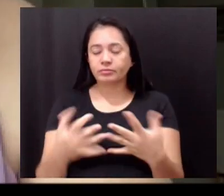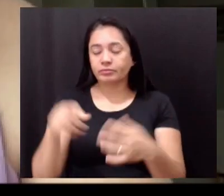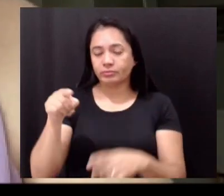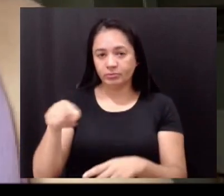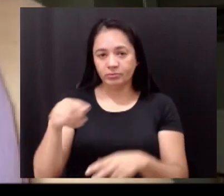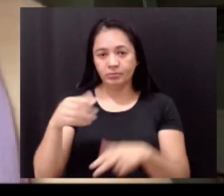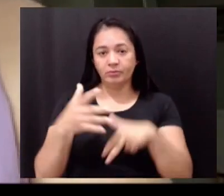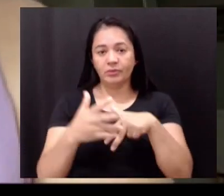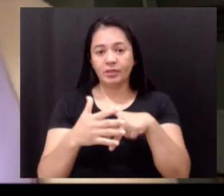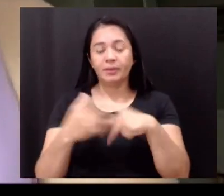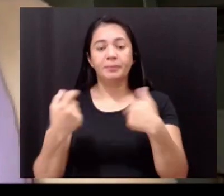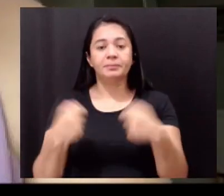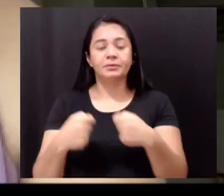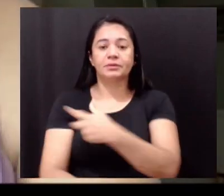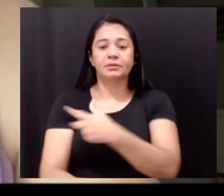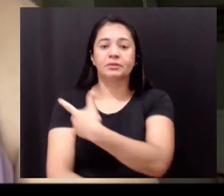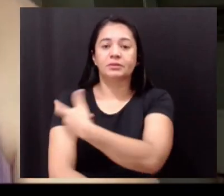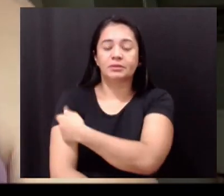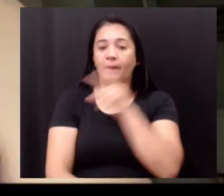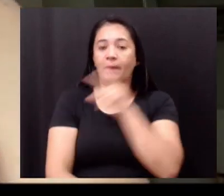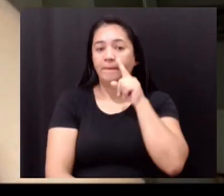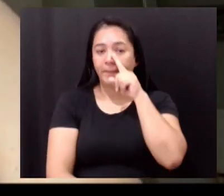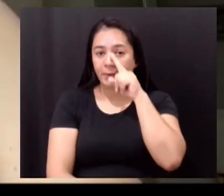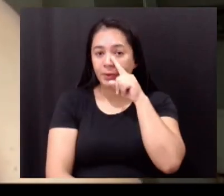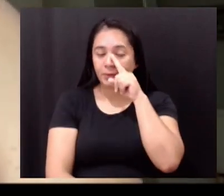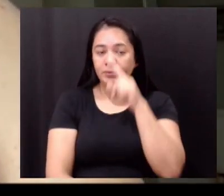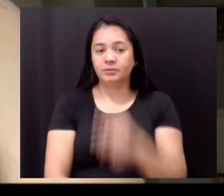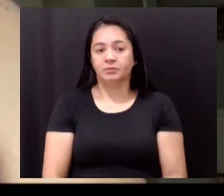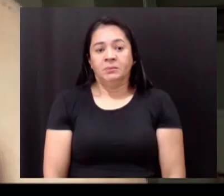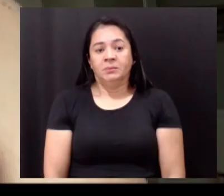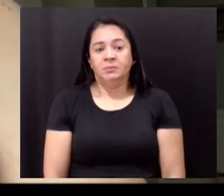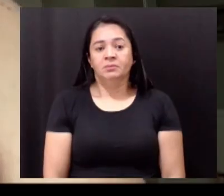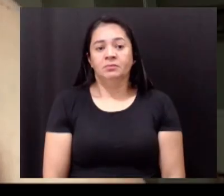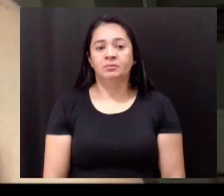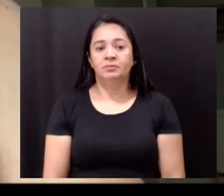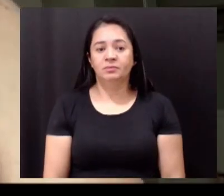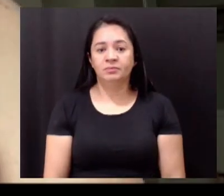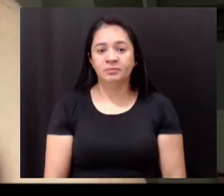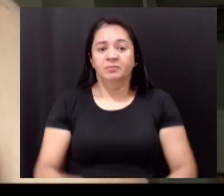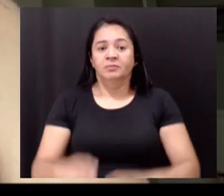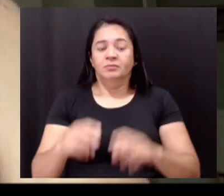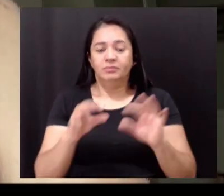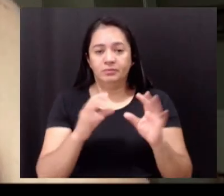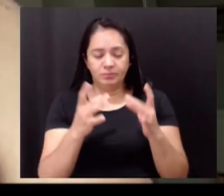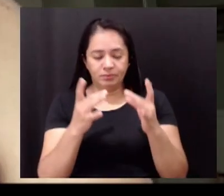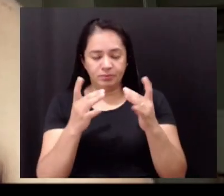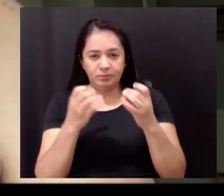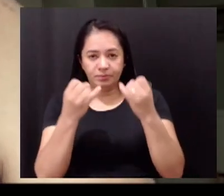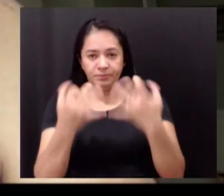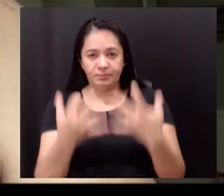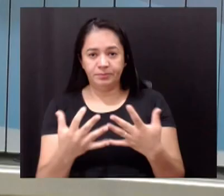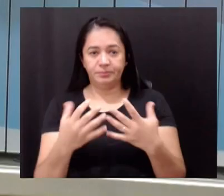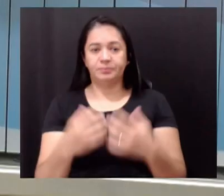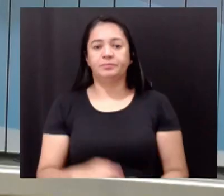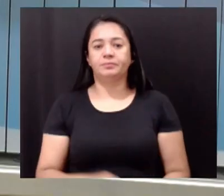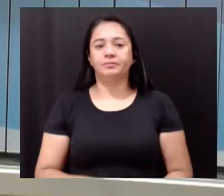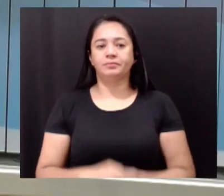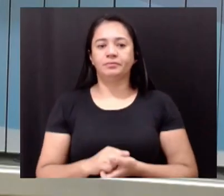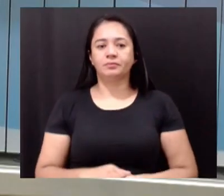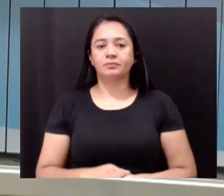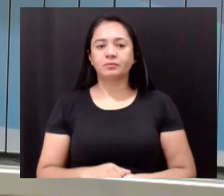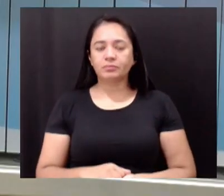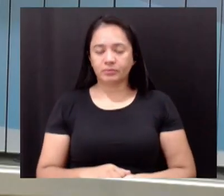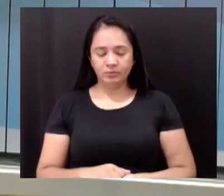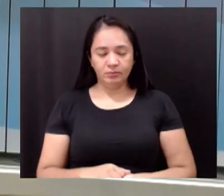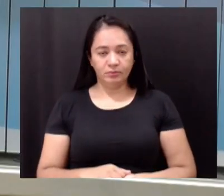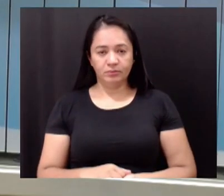maior risco e que está contemplada conforme as orientações do Ministério. Doutora, além, né, dessa